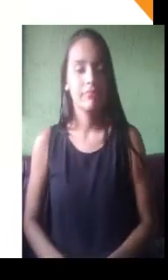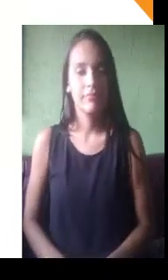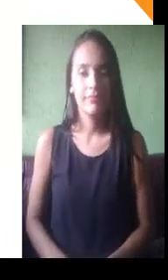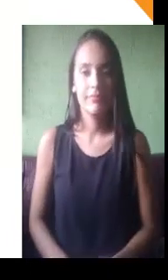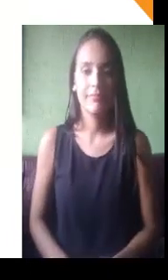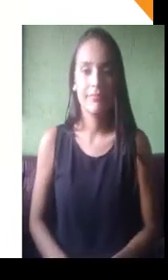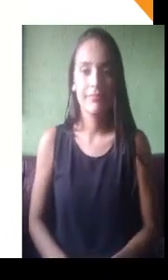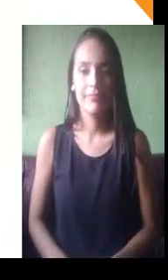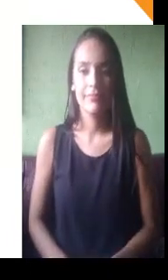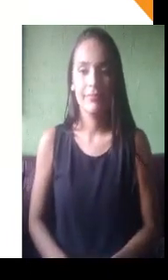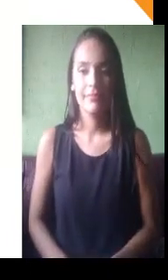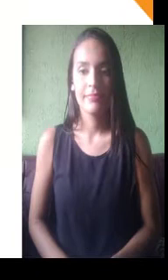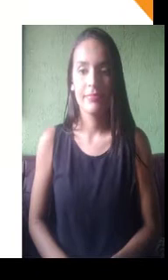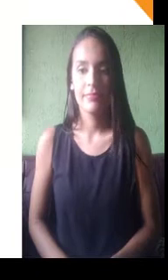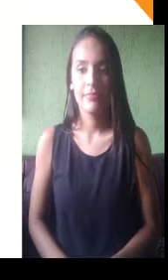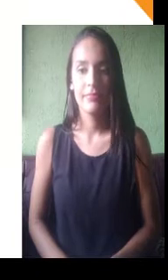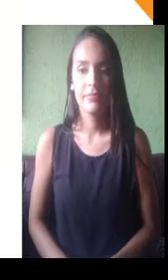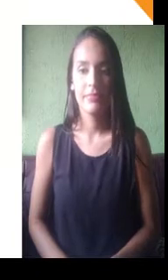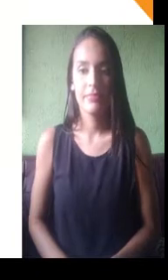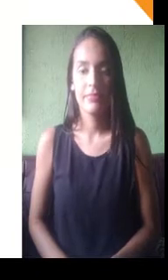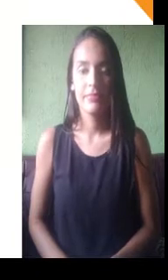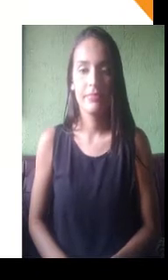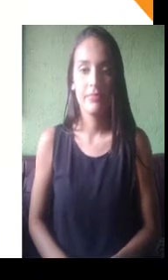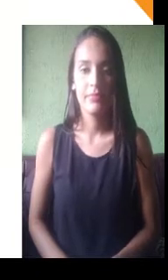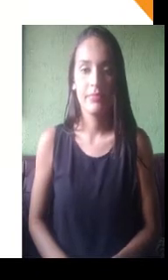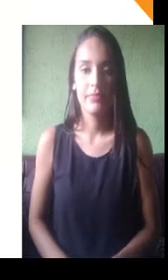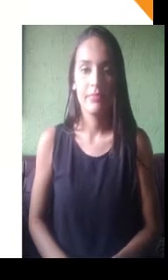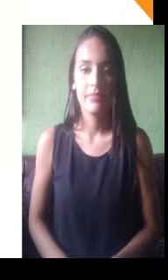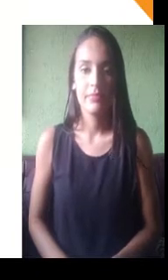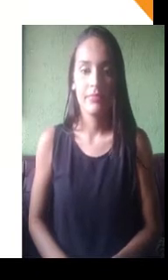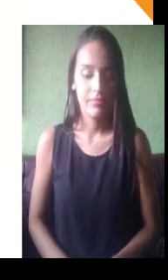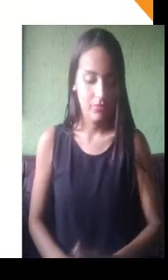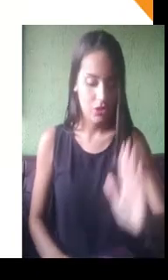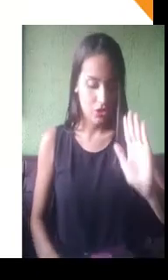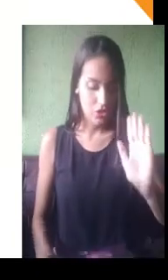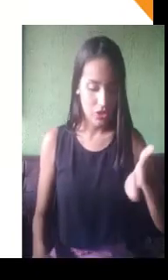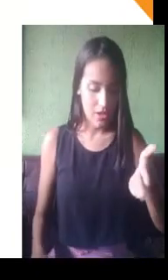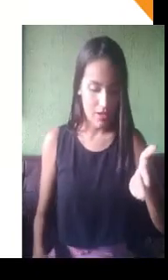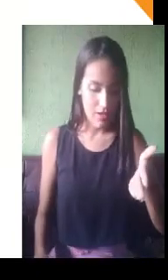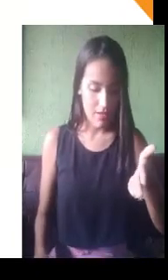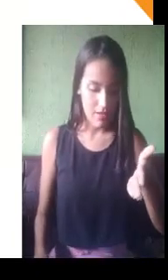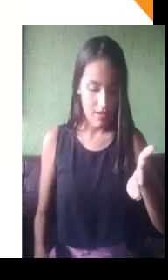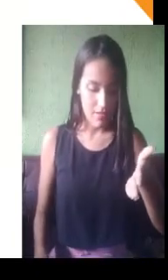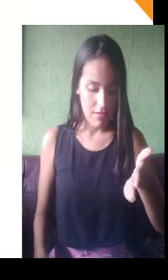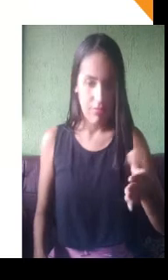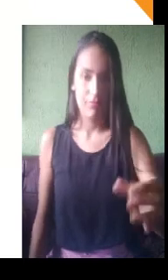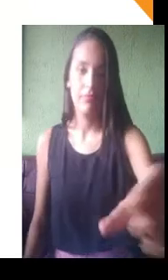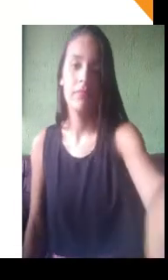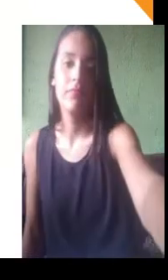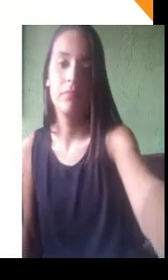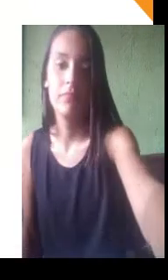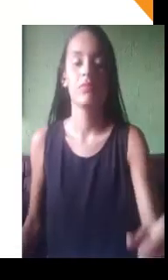contam, de certa forma, uma história. Vejam que, abaixo, dentro desse mesmo poema, já muda o tipo